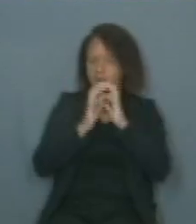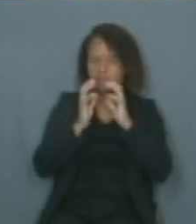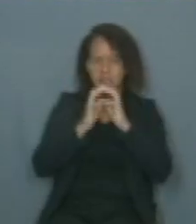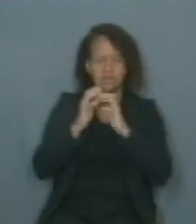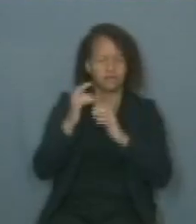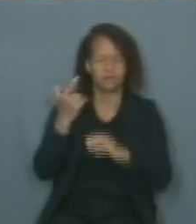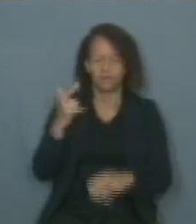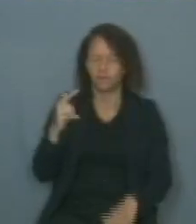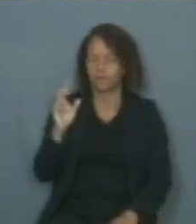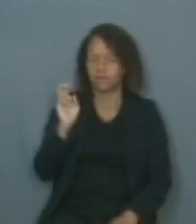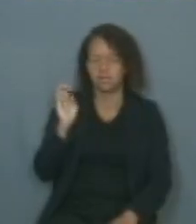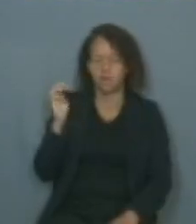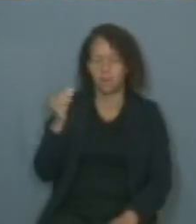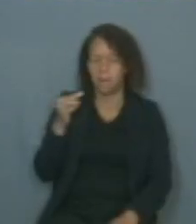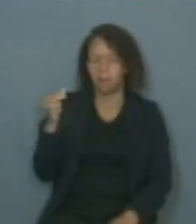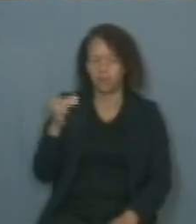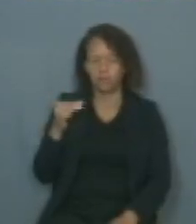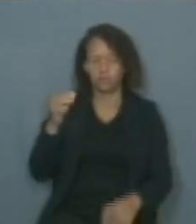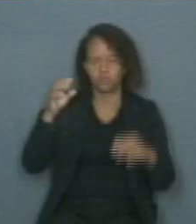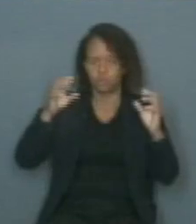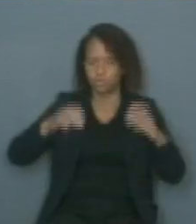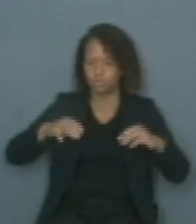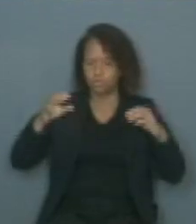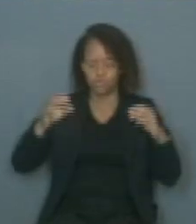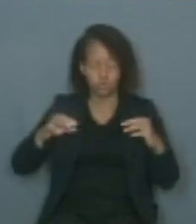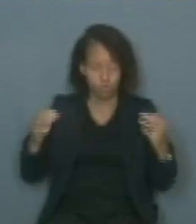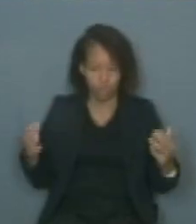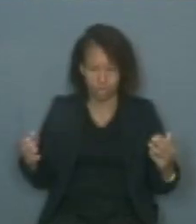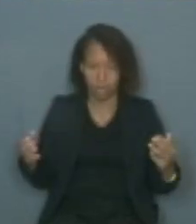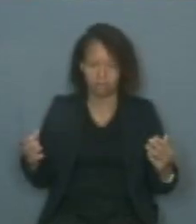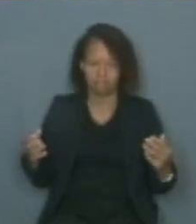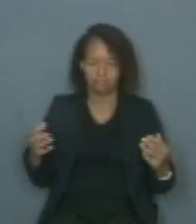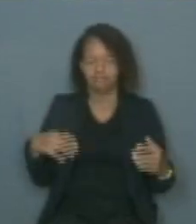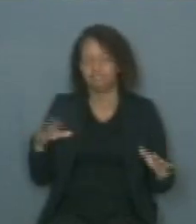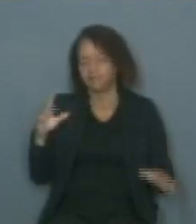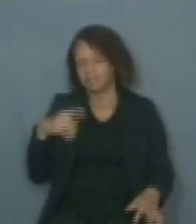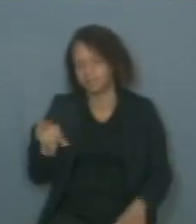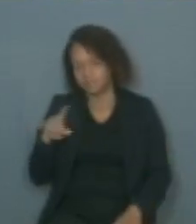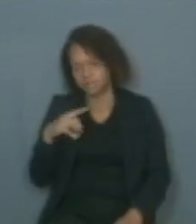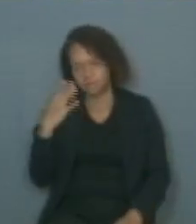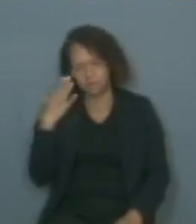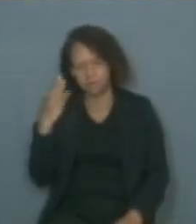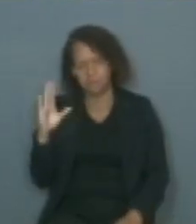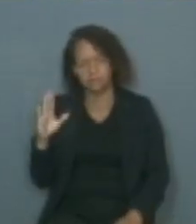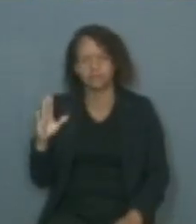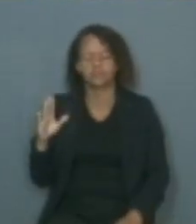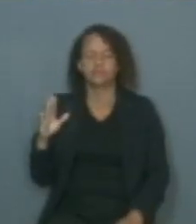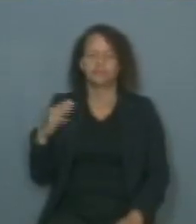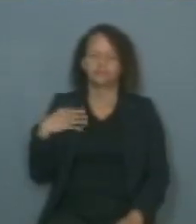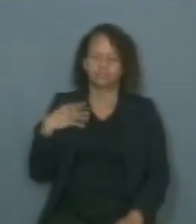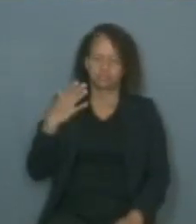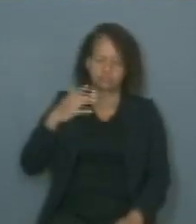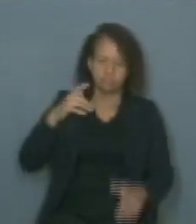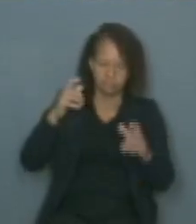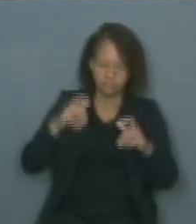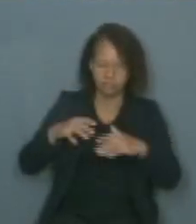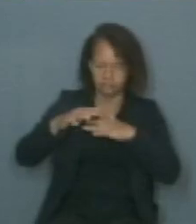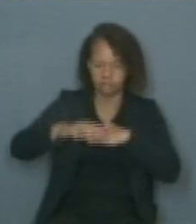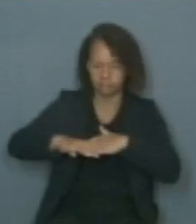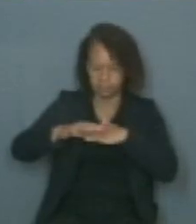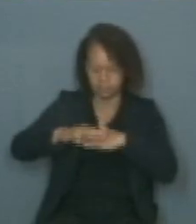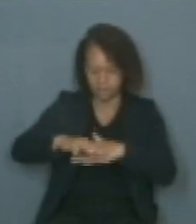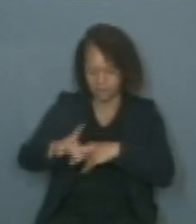suporta 5 minutos de chuva. E aí a gente poderia adentrar aqui na área do trânsito,